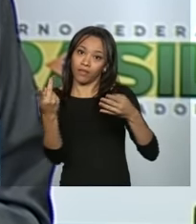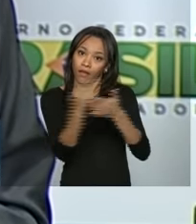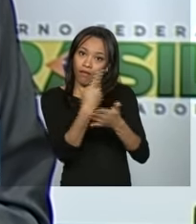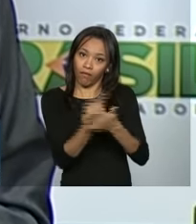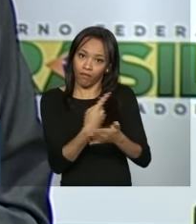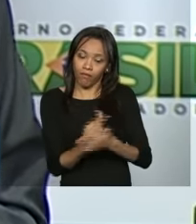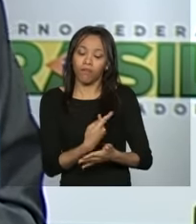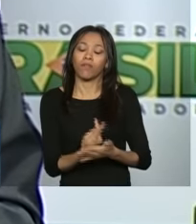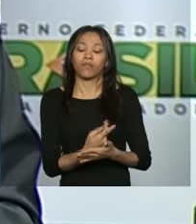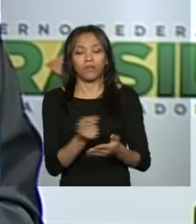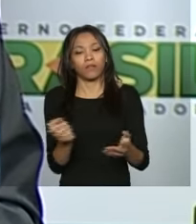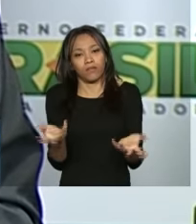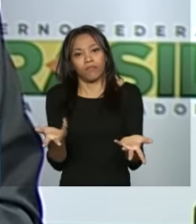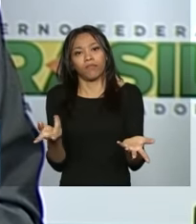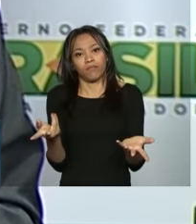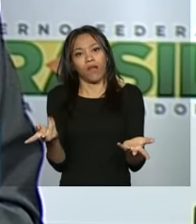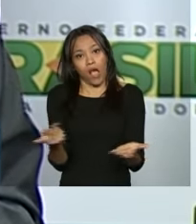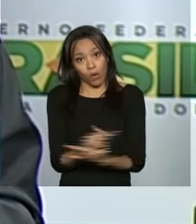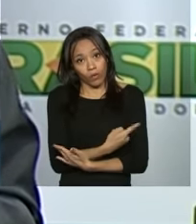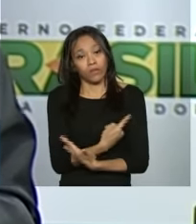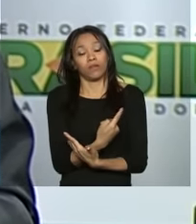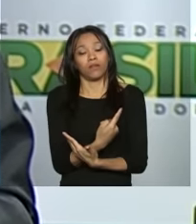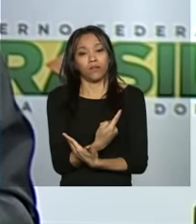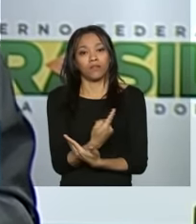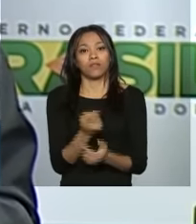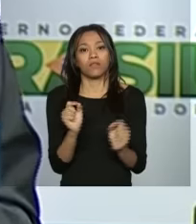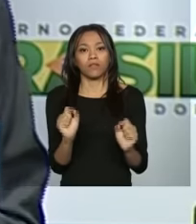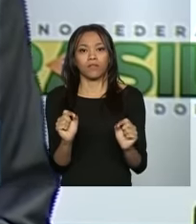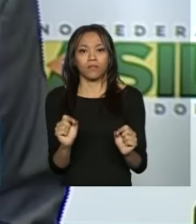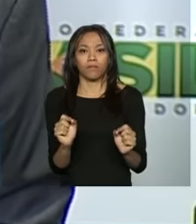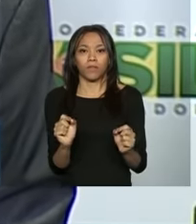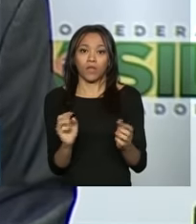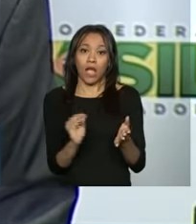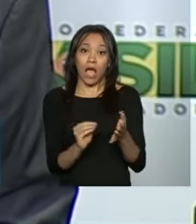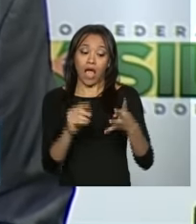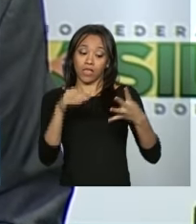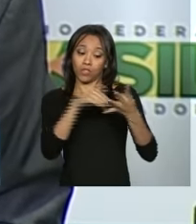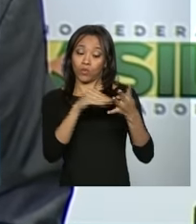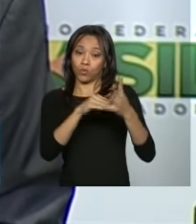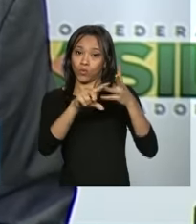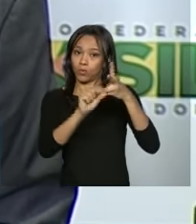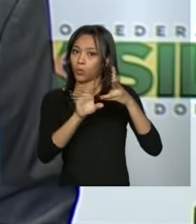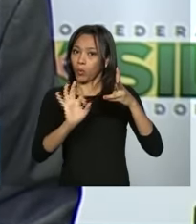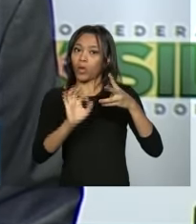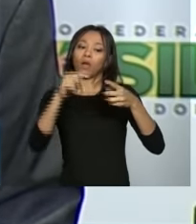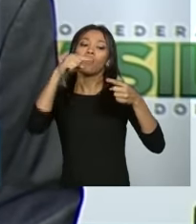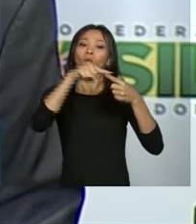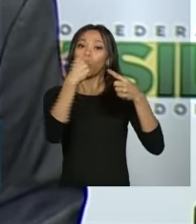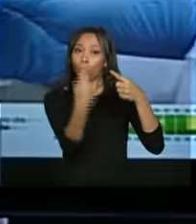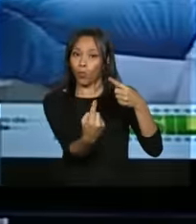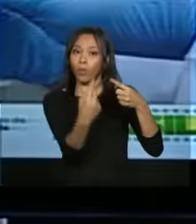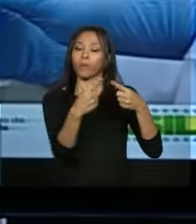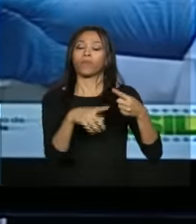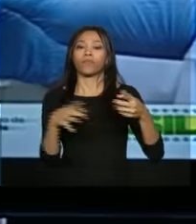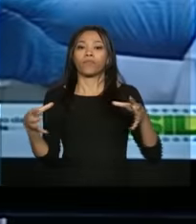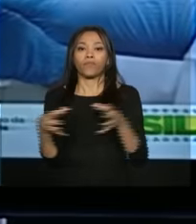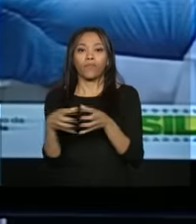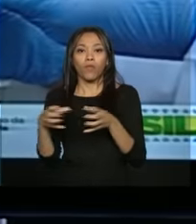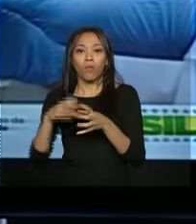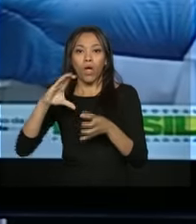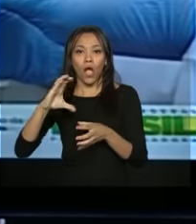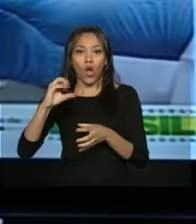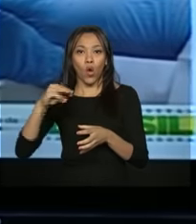por vezes acontecem e concomitantemente com exceção das duas últimas uma delas uma comissão da distribuidora